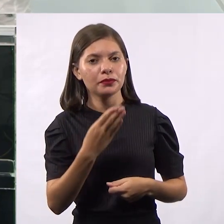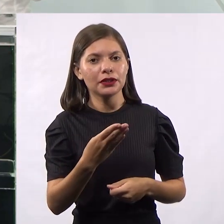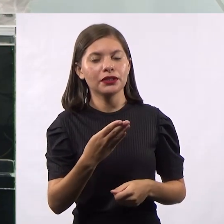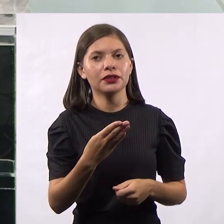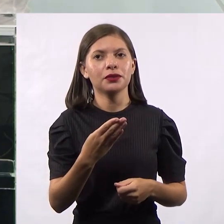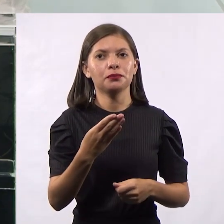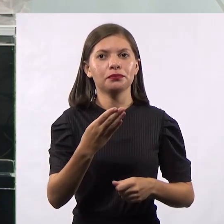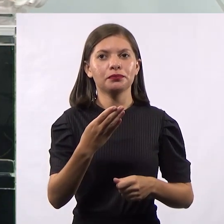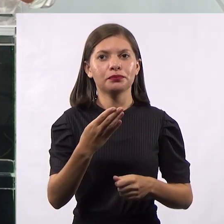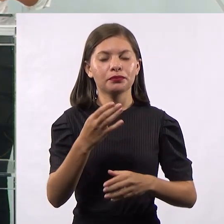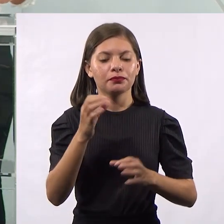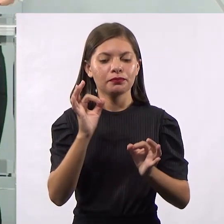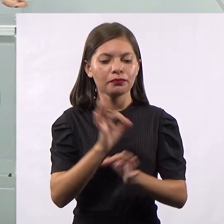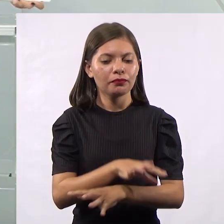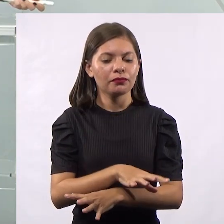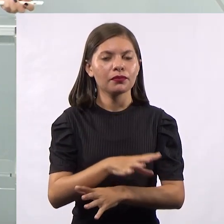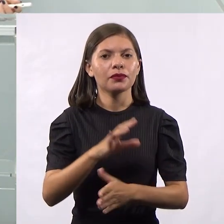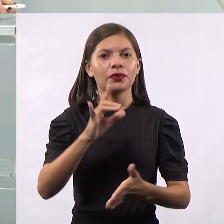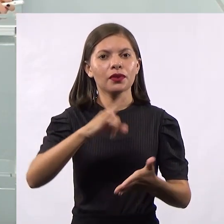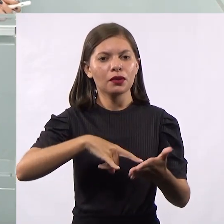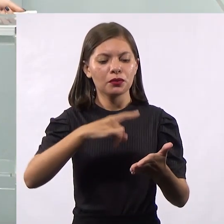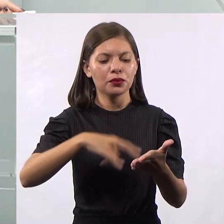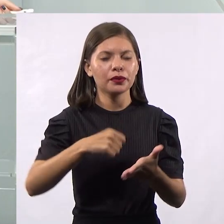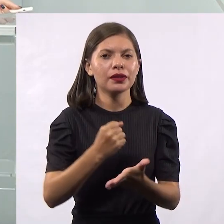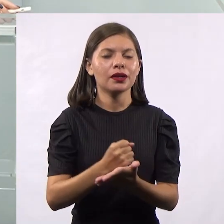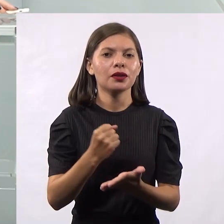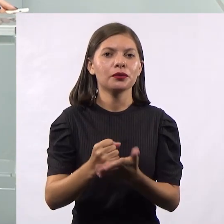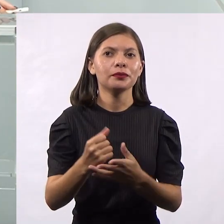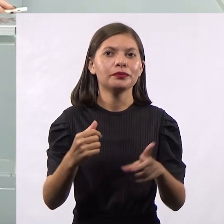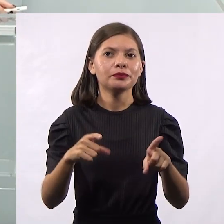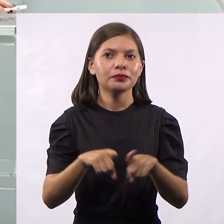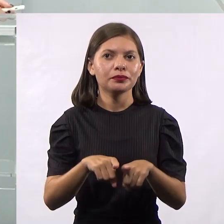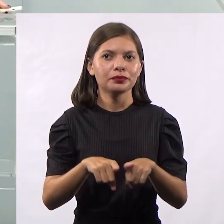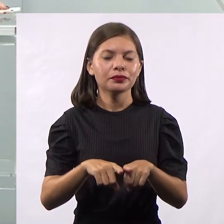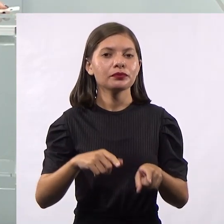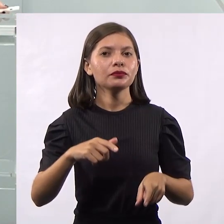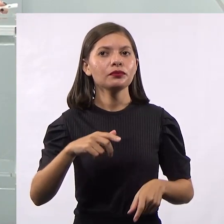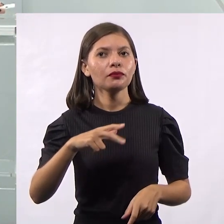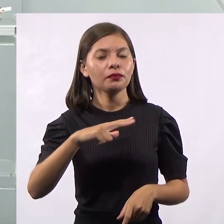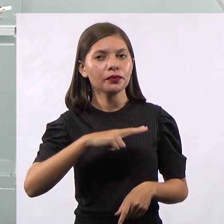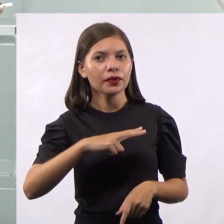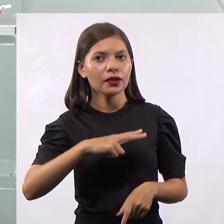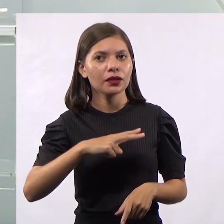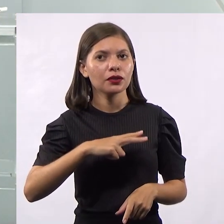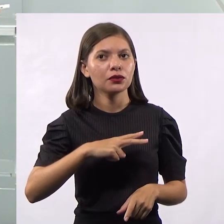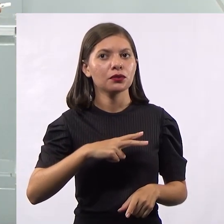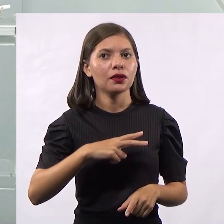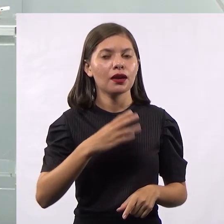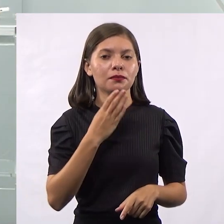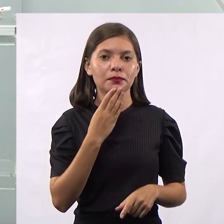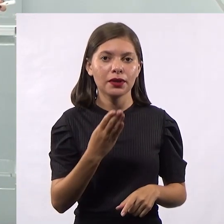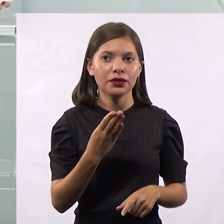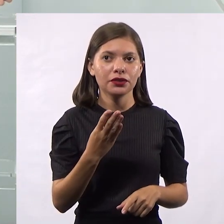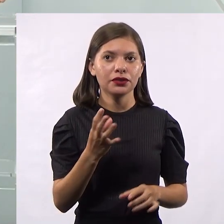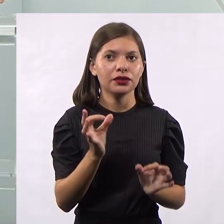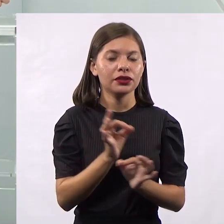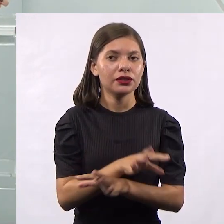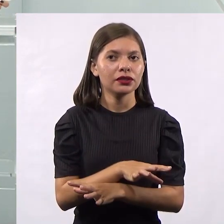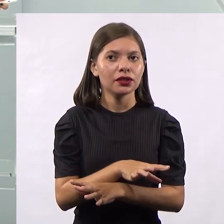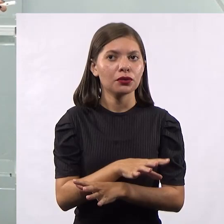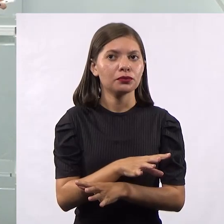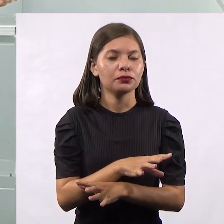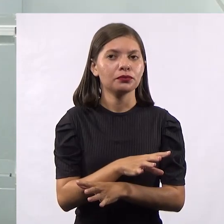né, a extinção do contrato, quanto as hipóteses em que o particular pode pedir a extinção do contrato.